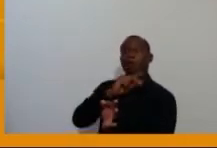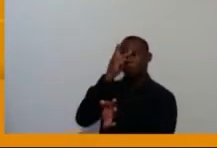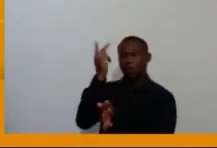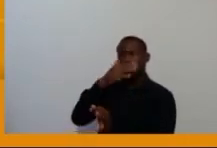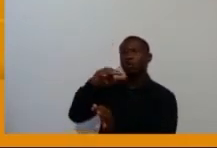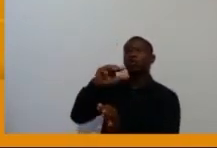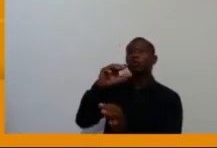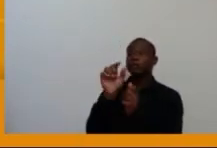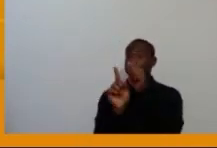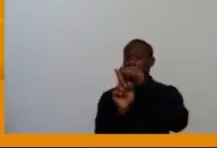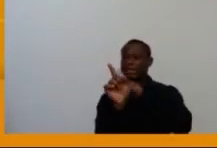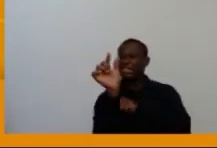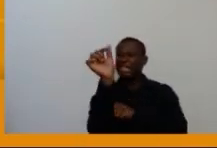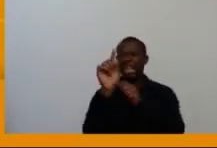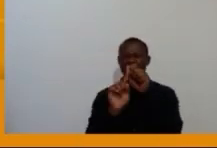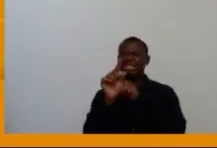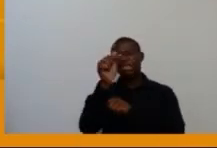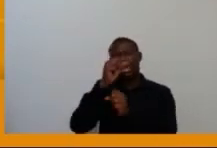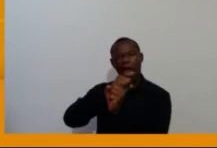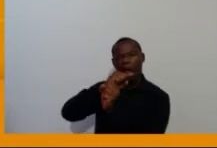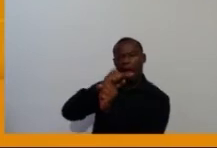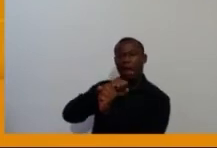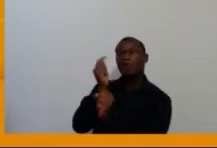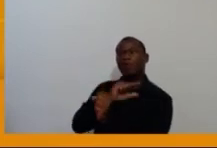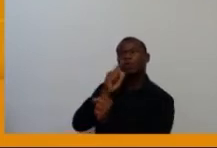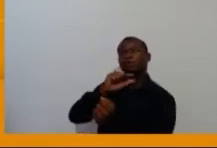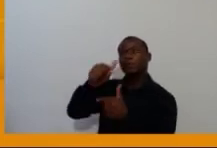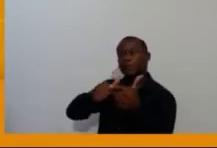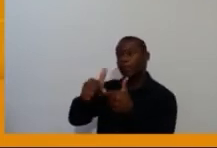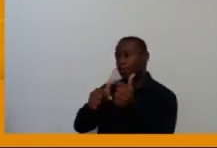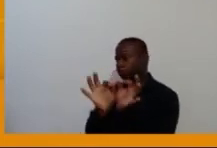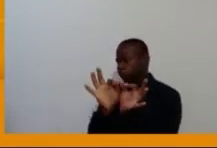7 anos que a rede atuou. Foram, até o momento,